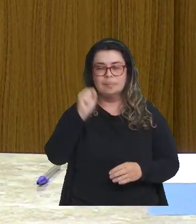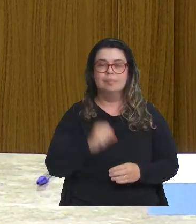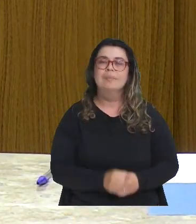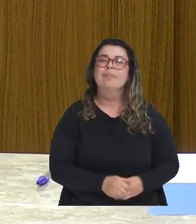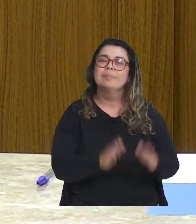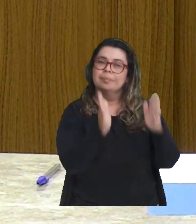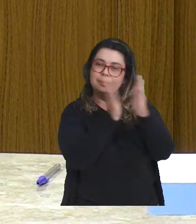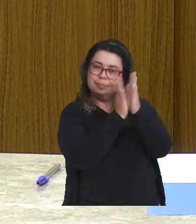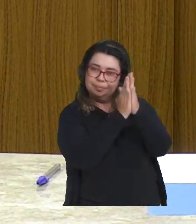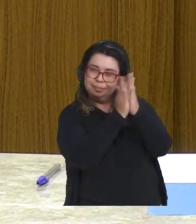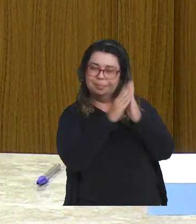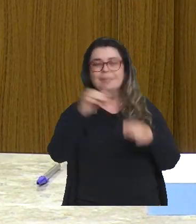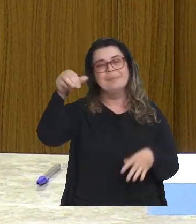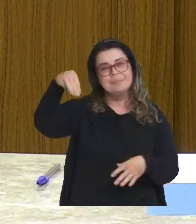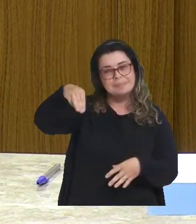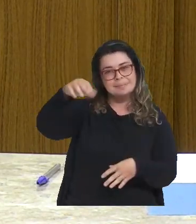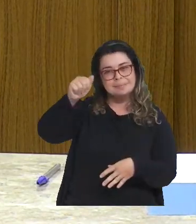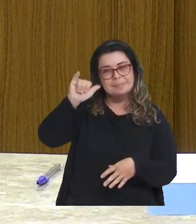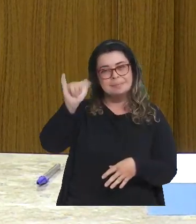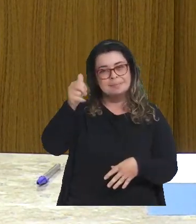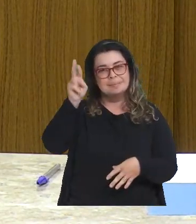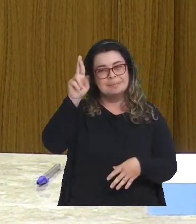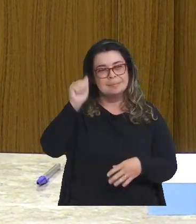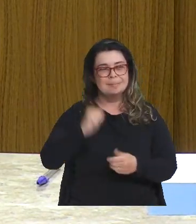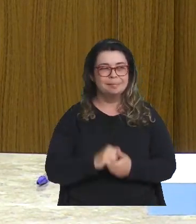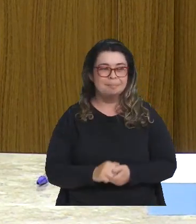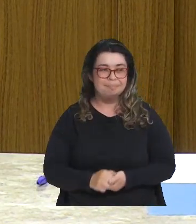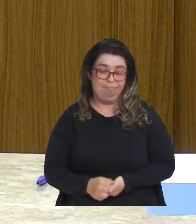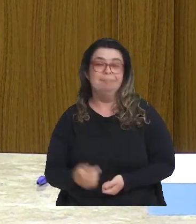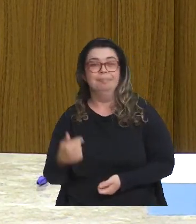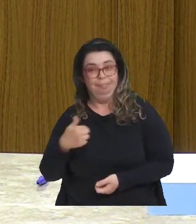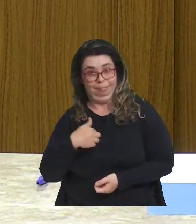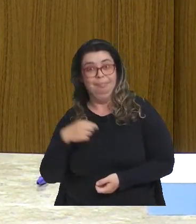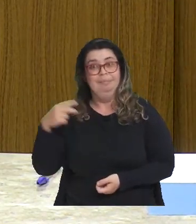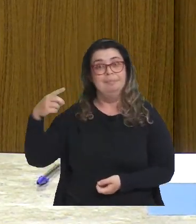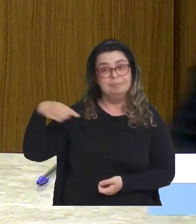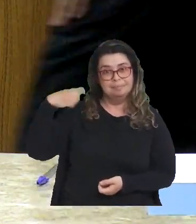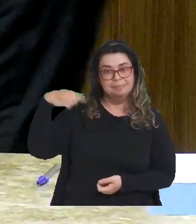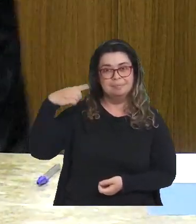parabenizar a Mayara, advogado que sou. Sei,